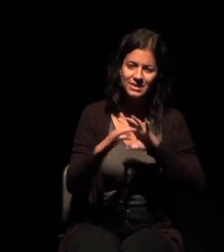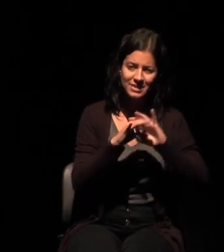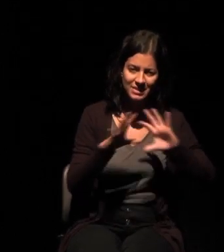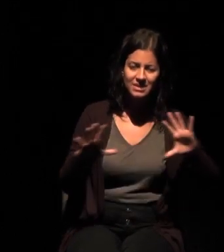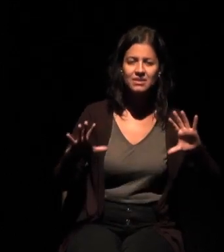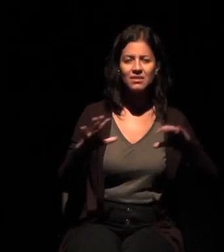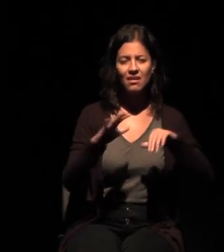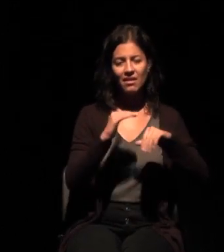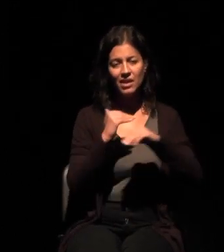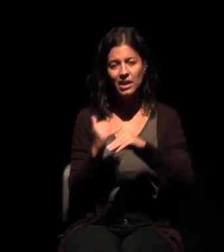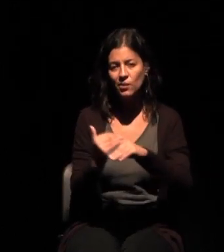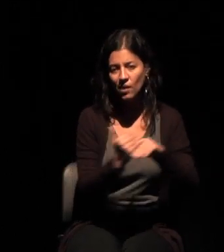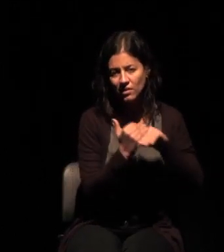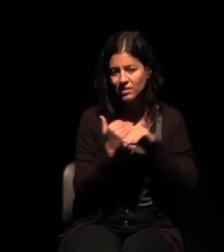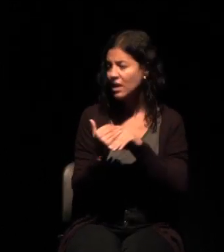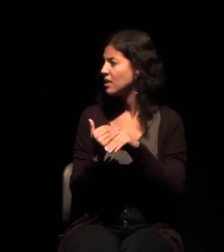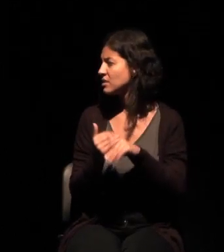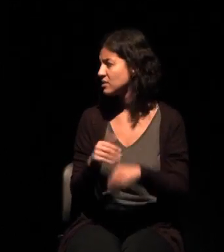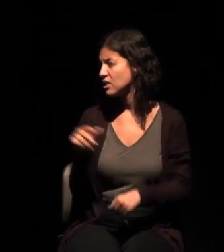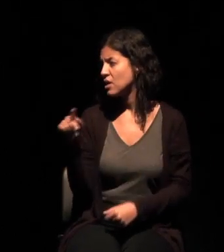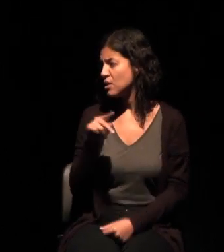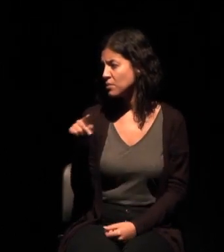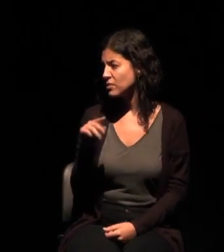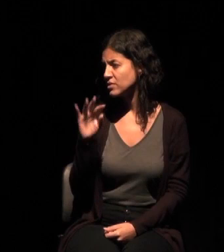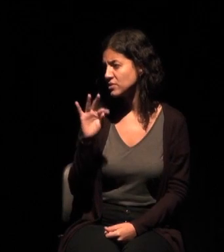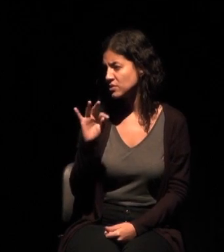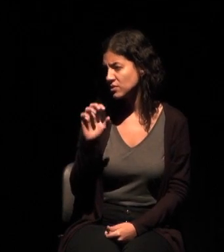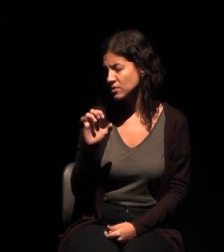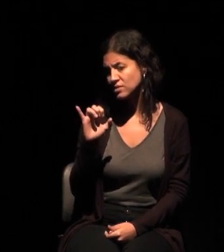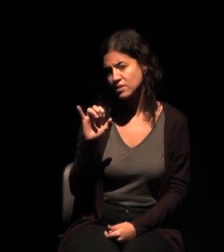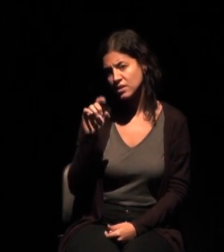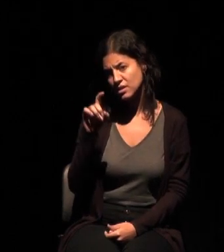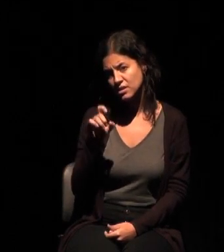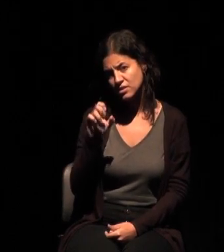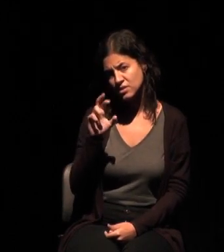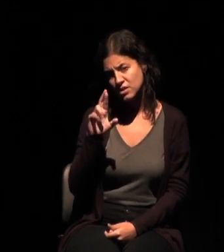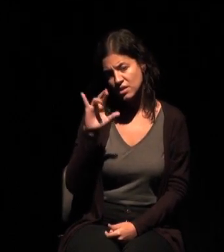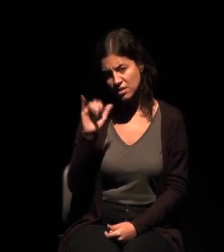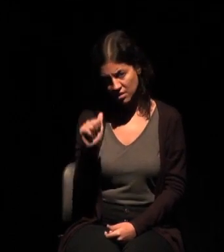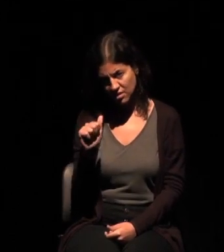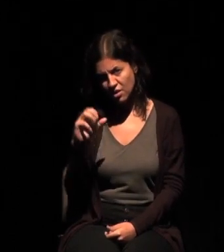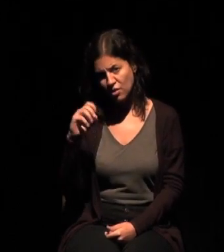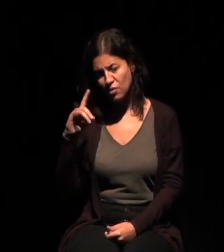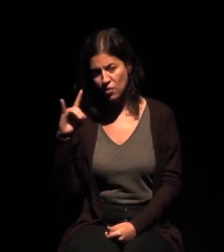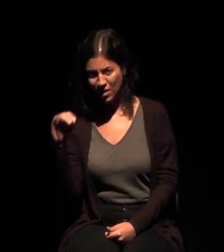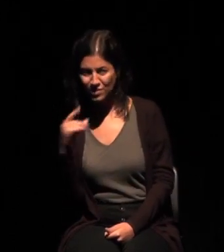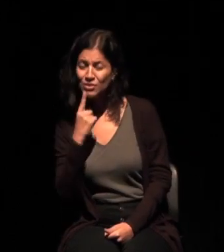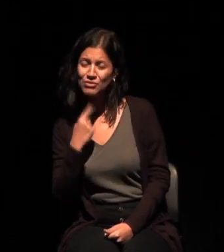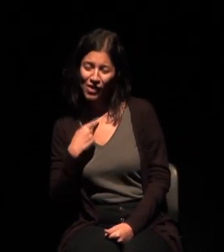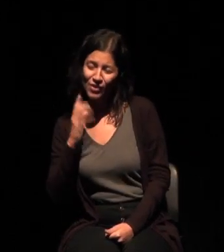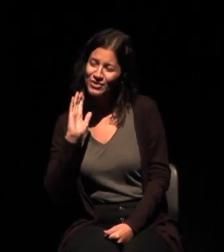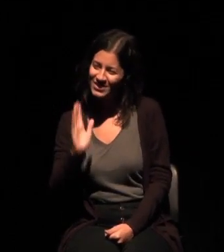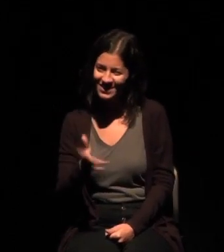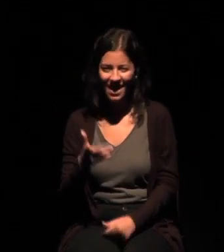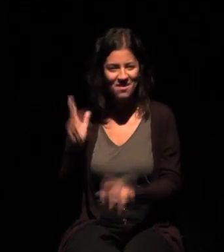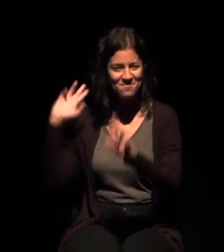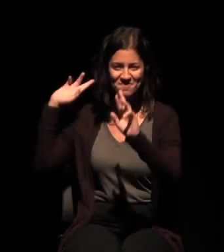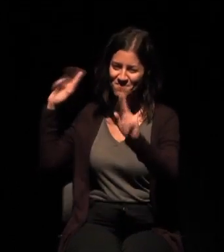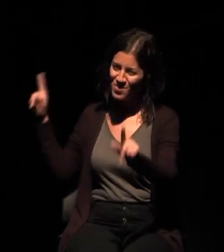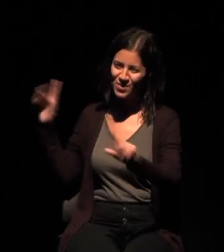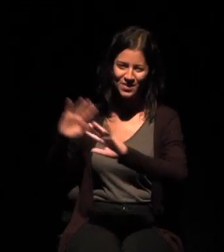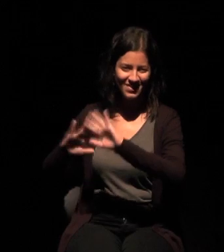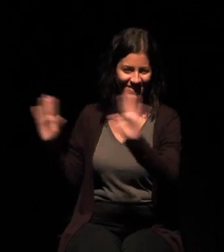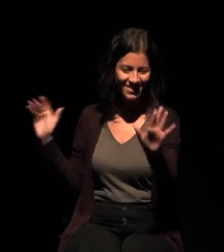acabou aliás o professor teixeira coelho de uma outra forma dai-nos vai dizer que o léxico é outro a estrutura é